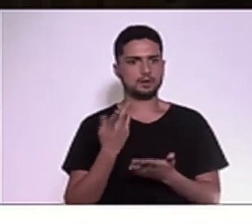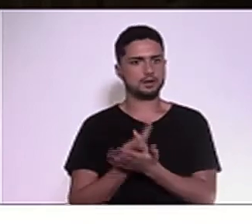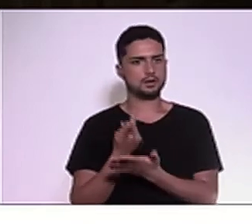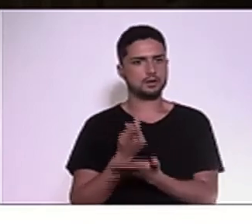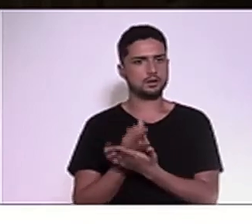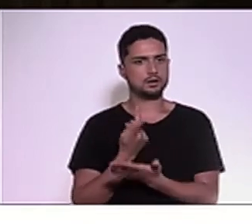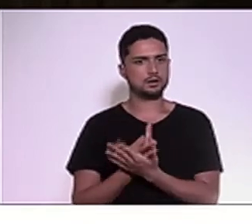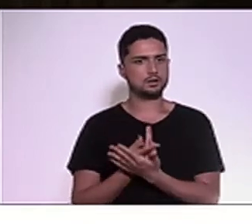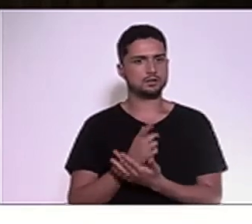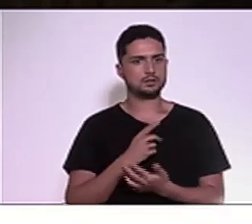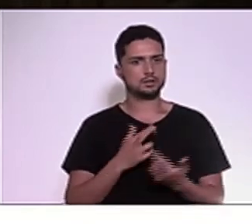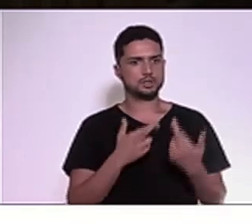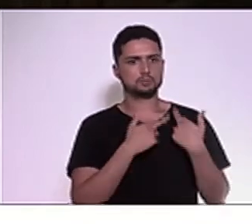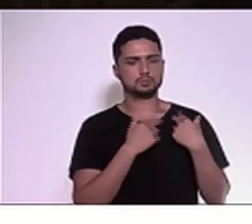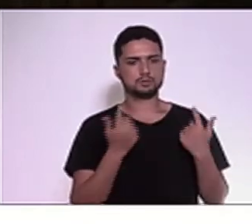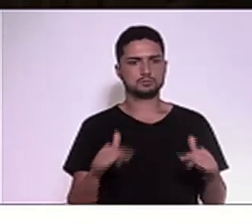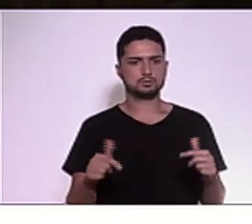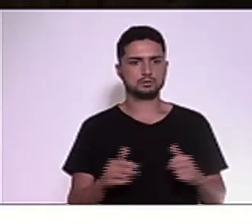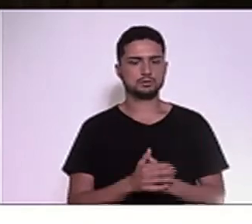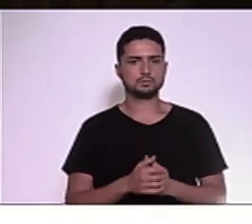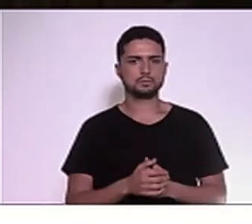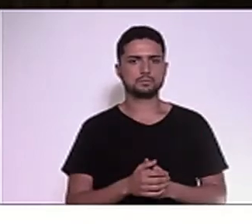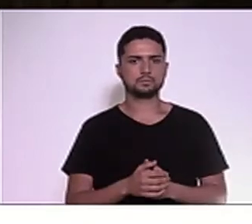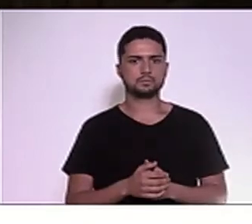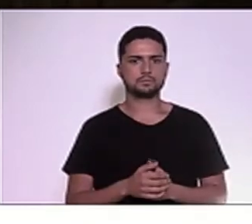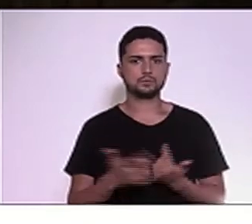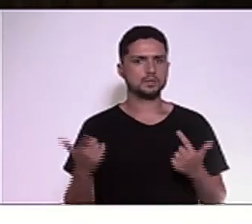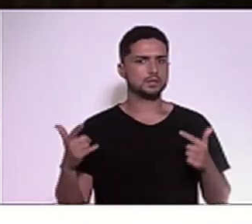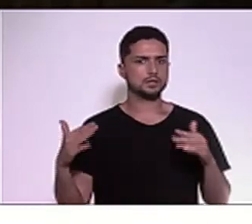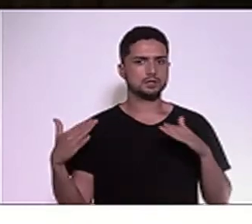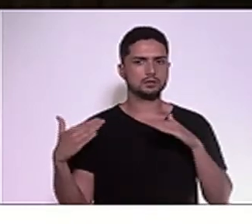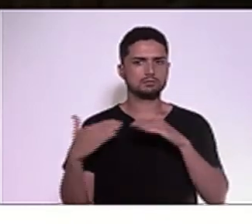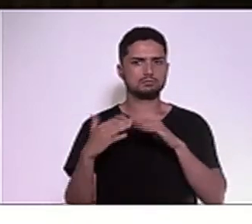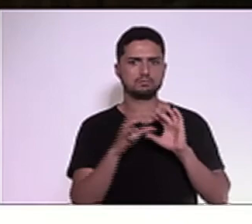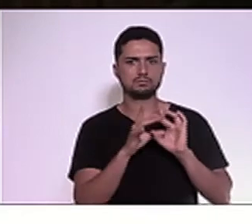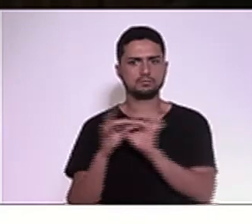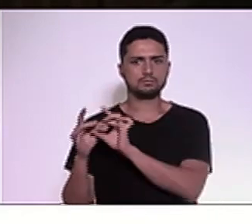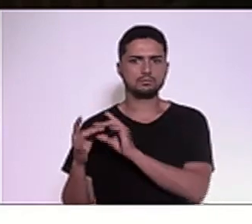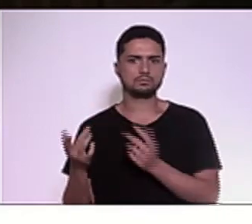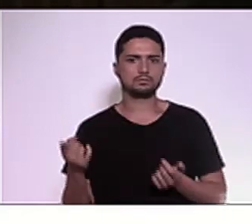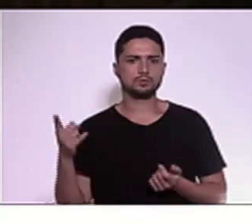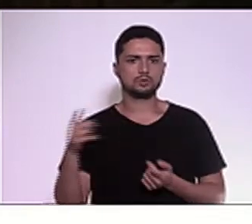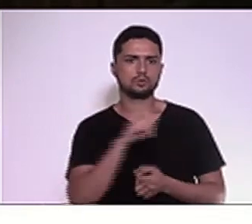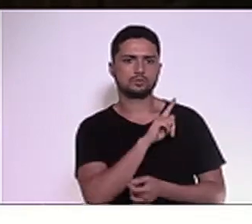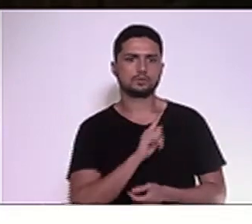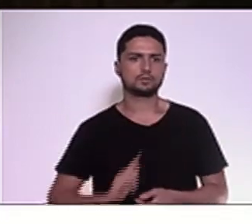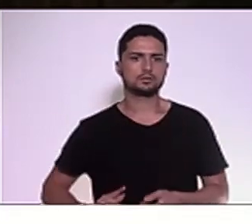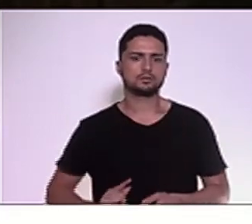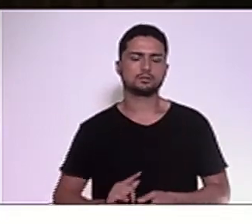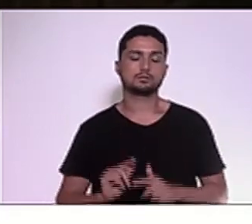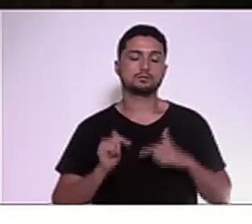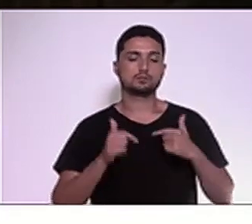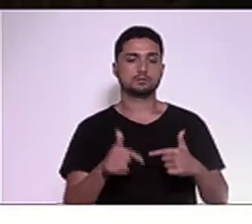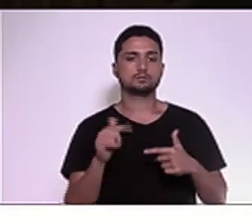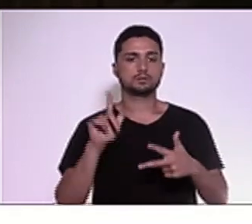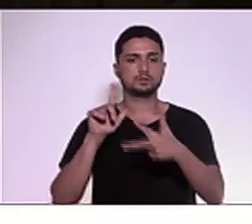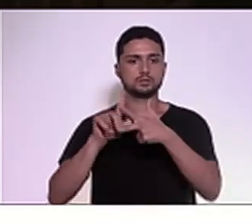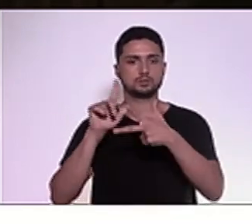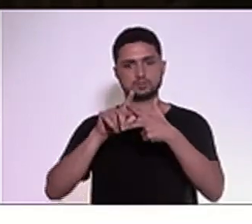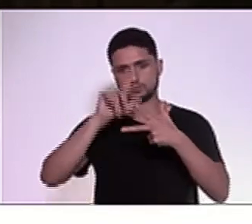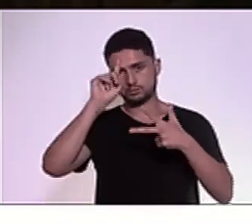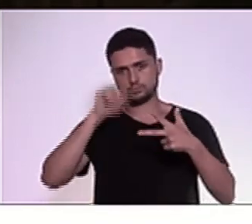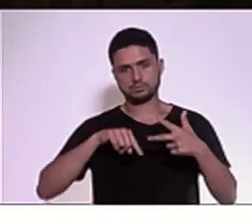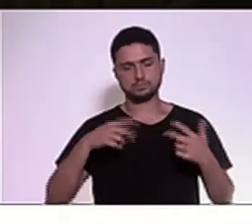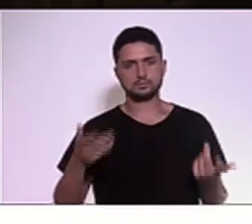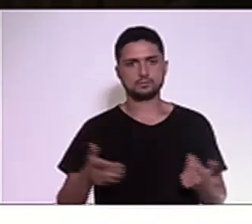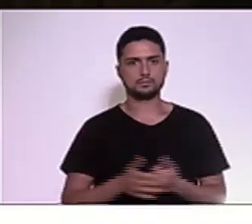desagradável, irresponsável e incoerente que esse governador age perante o Legislativo do Estado do